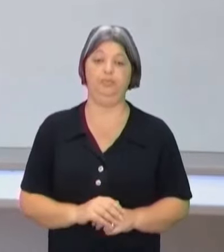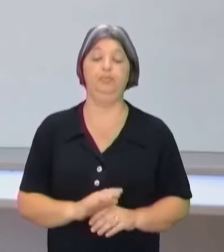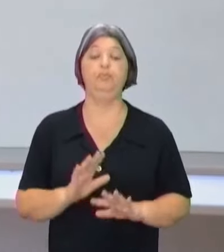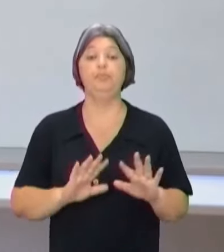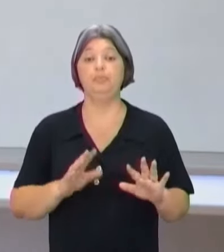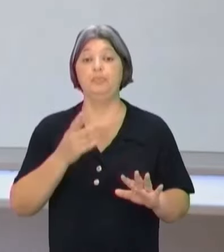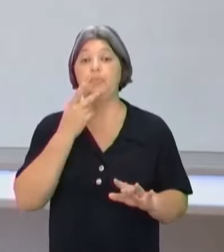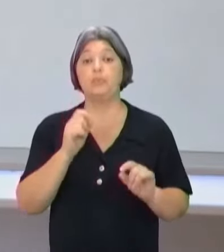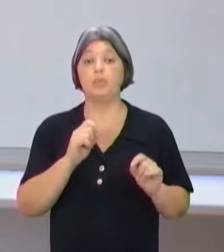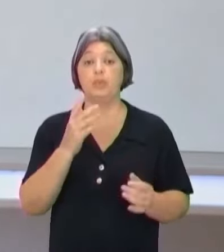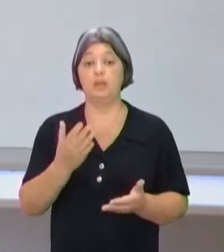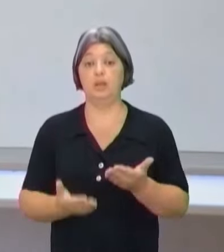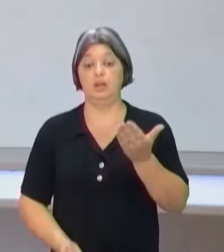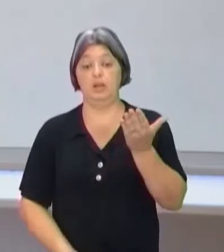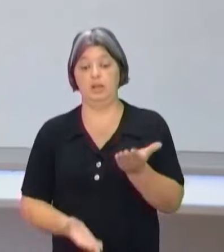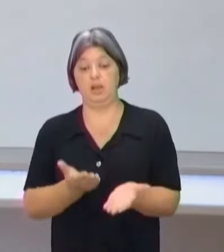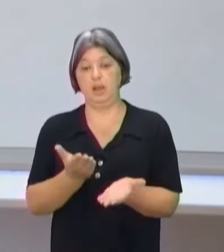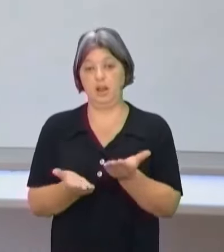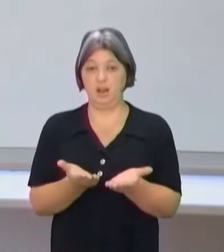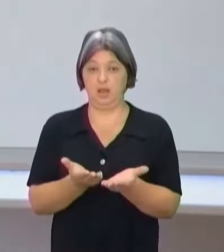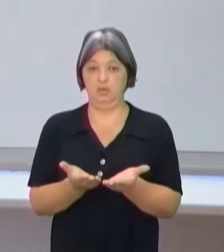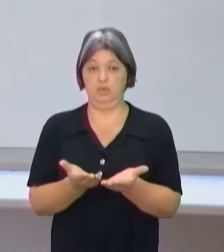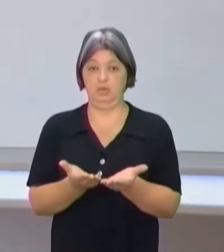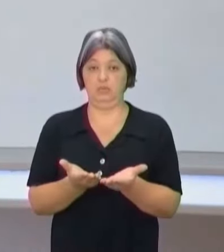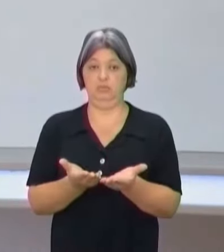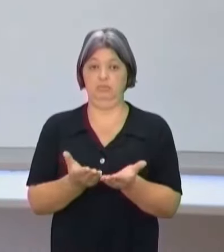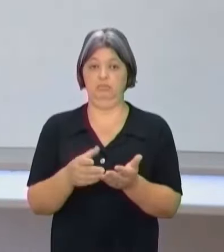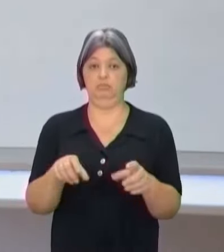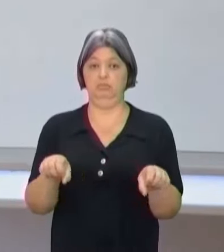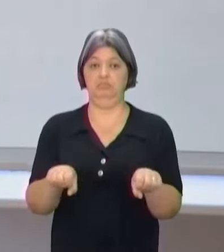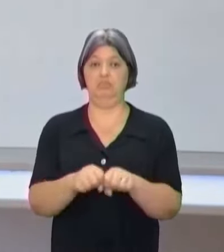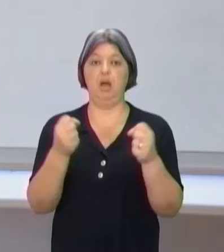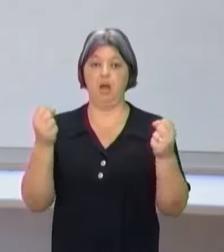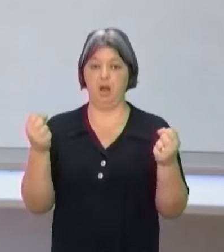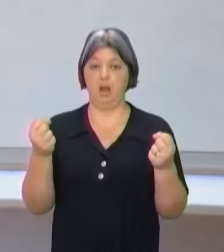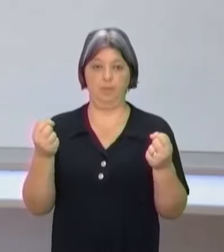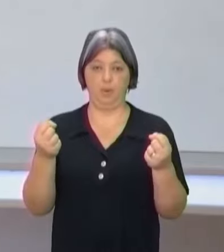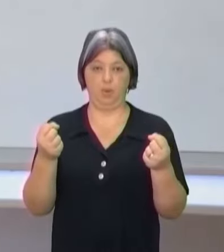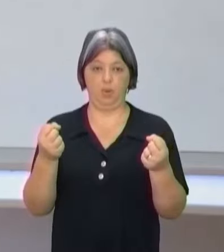fala que esse equilíbrio, ele foi quebrado. Então,